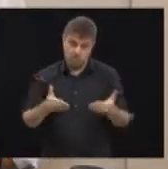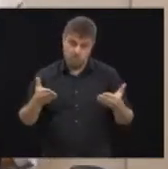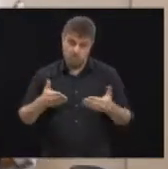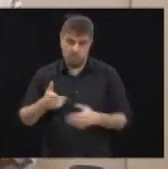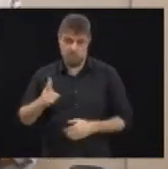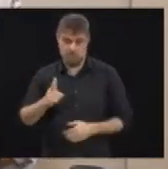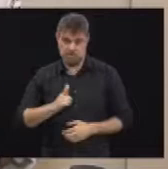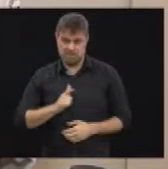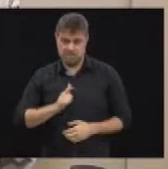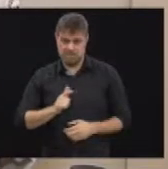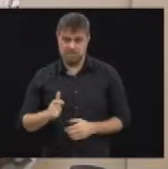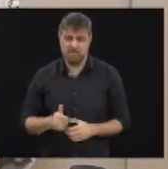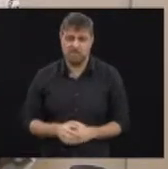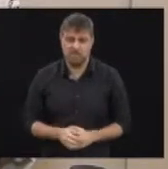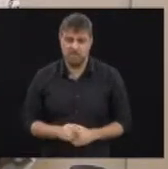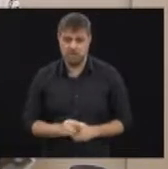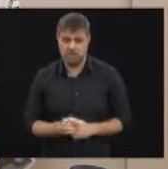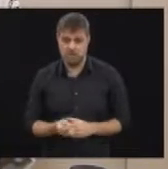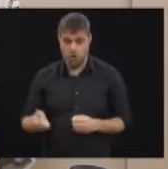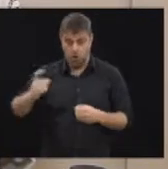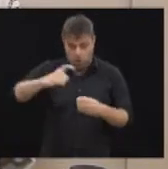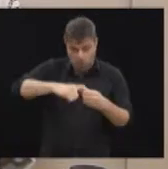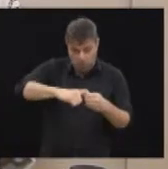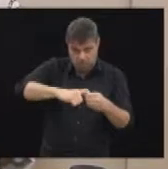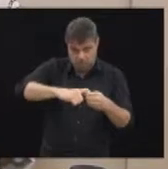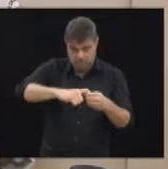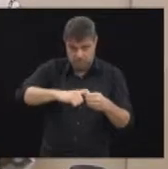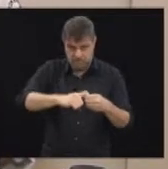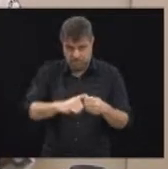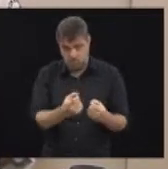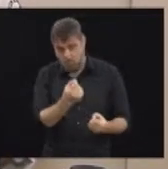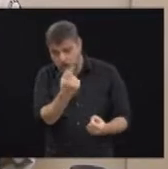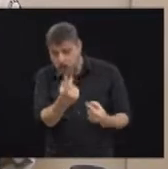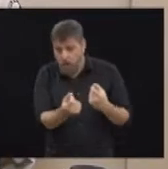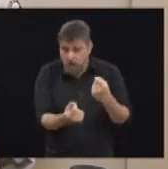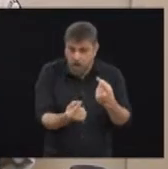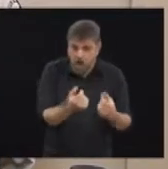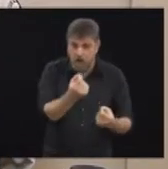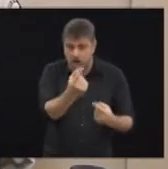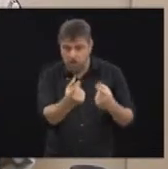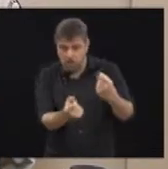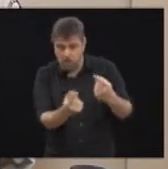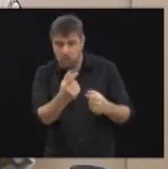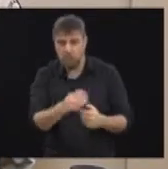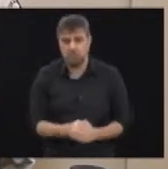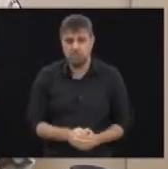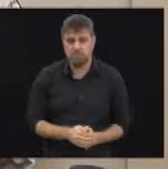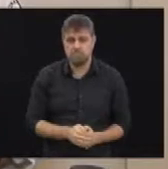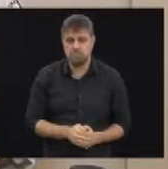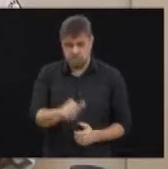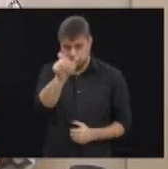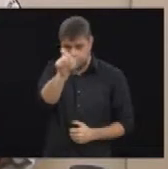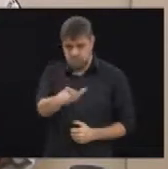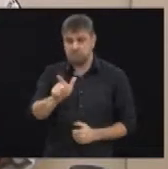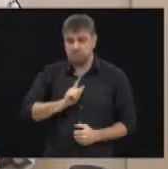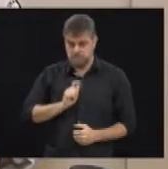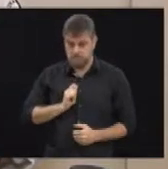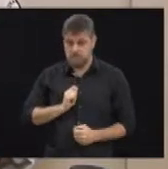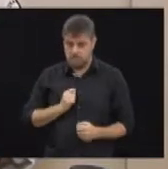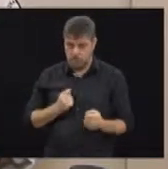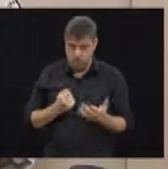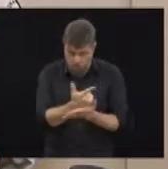hoje você tem, ainda que o convênio, para em algumas situações,